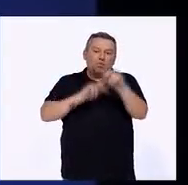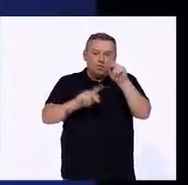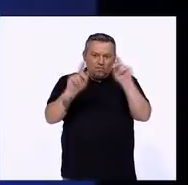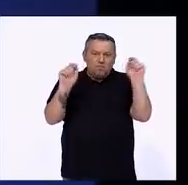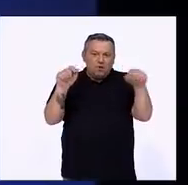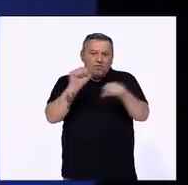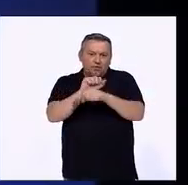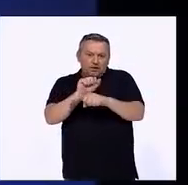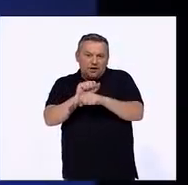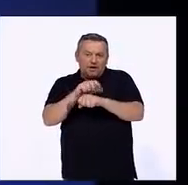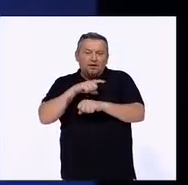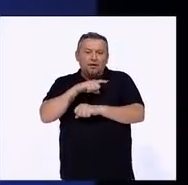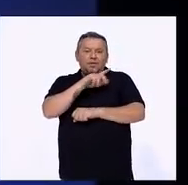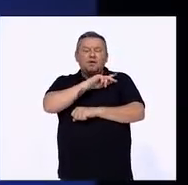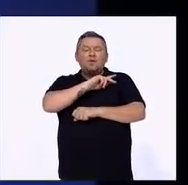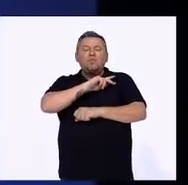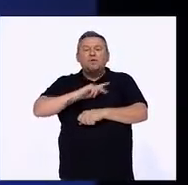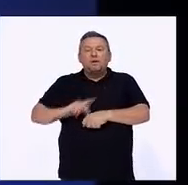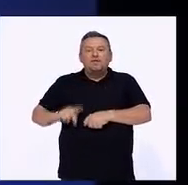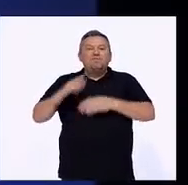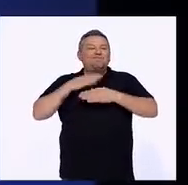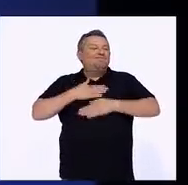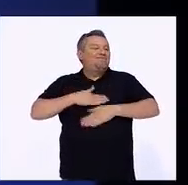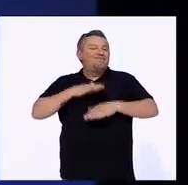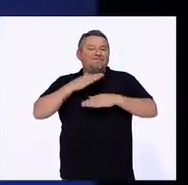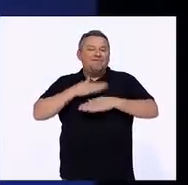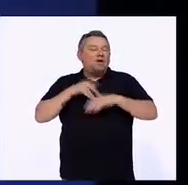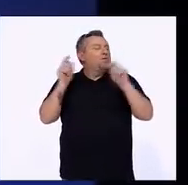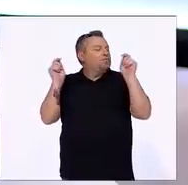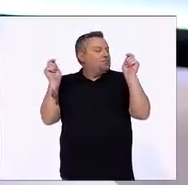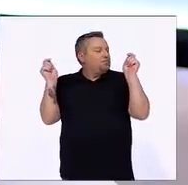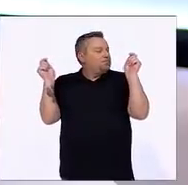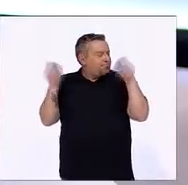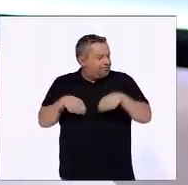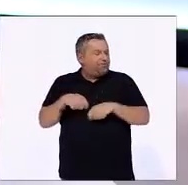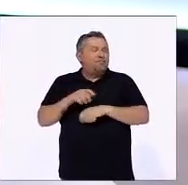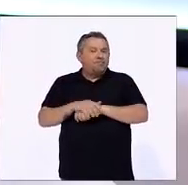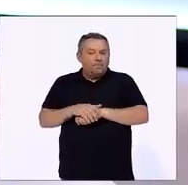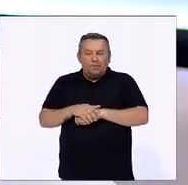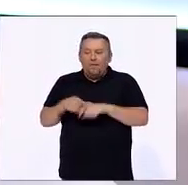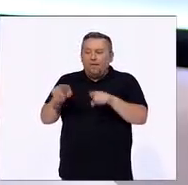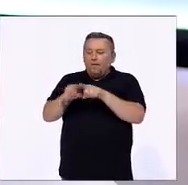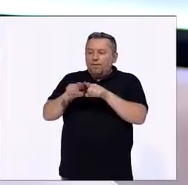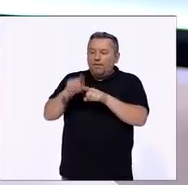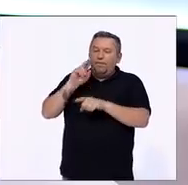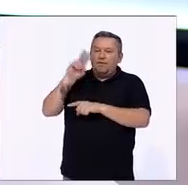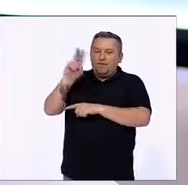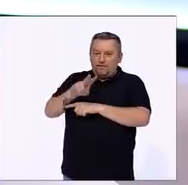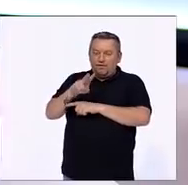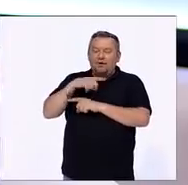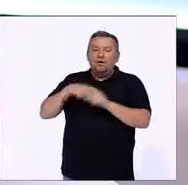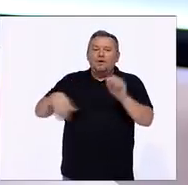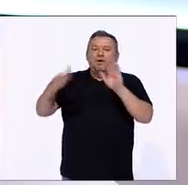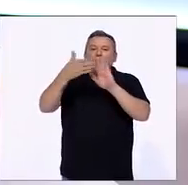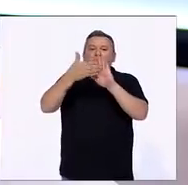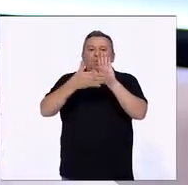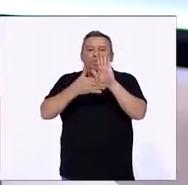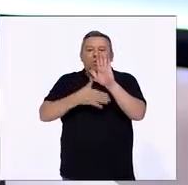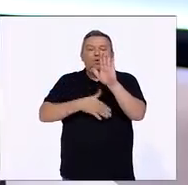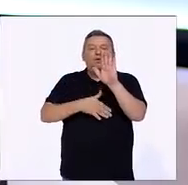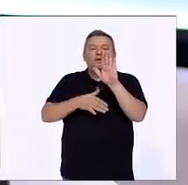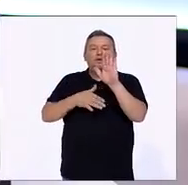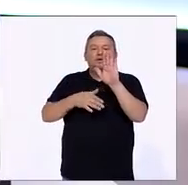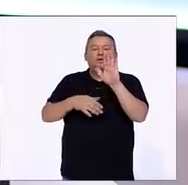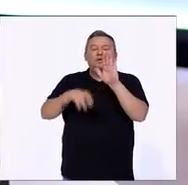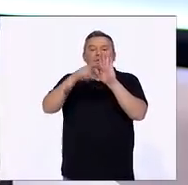Candidata, além de ter um presidente tranquilo, sereno e muito capacitado. Candidata, você considera que essas medidas